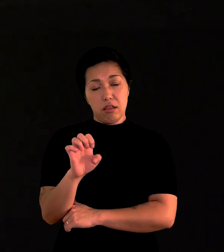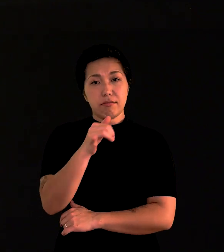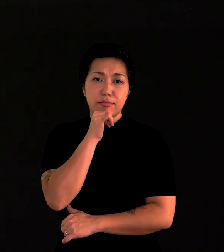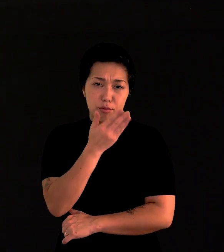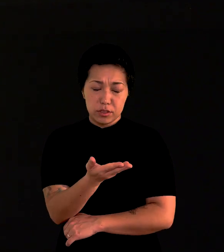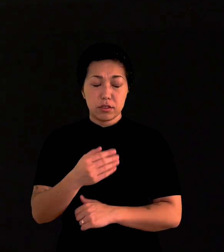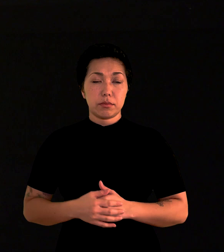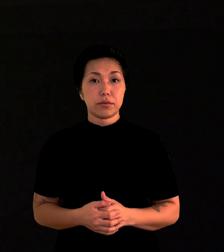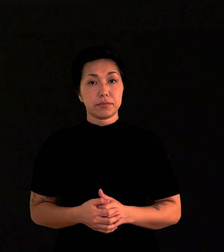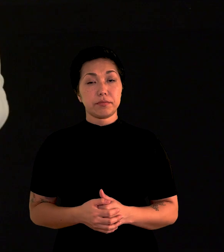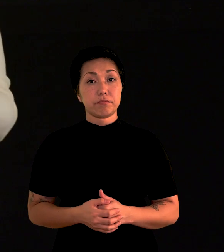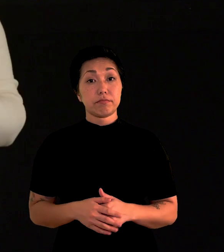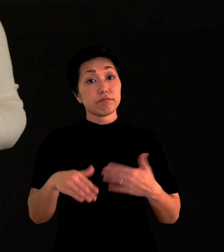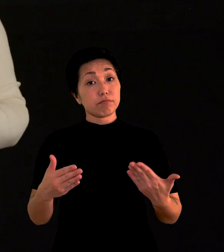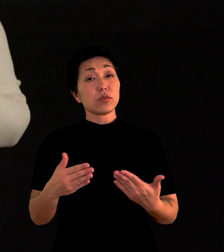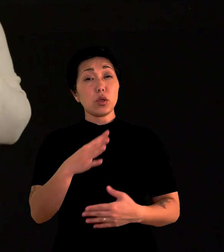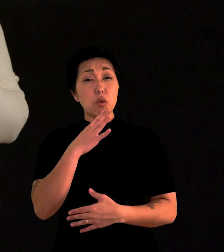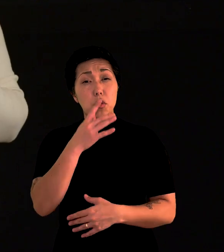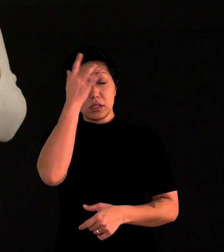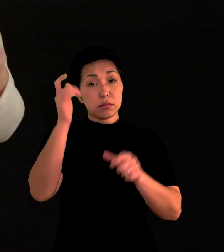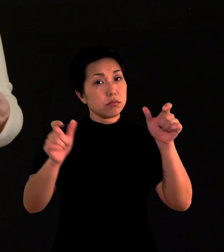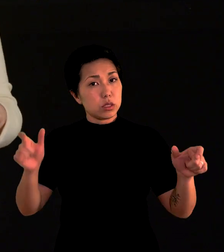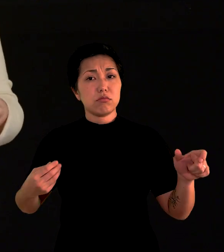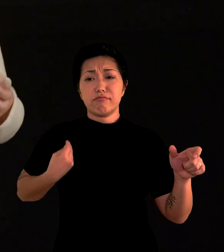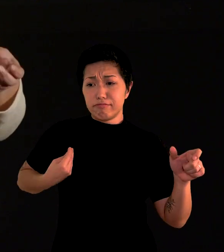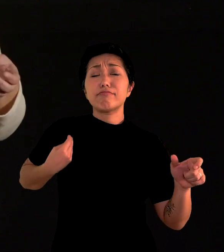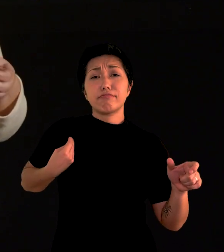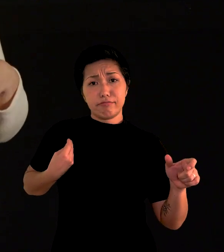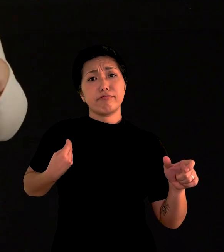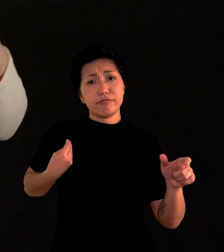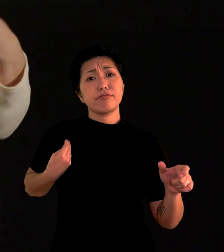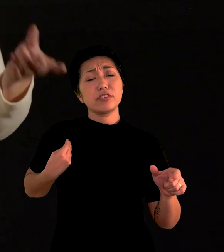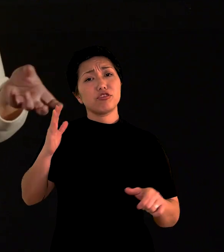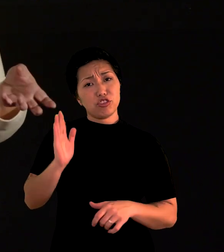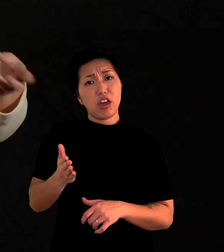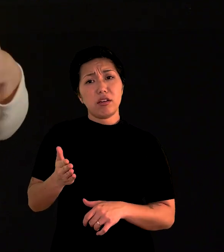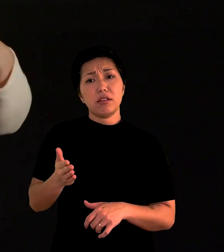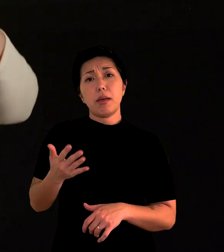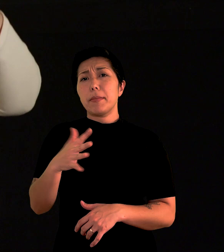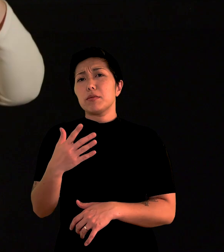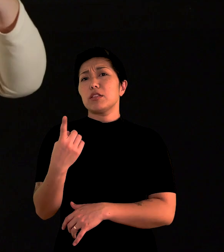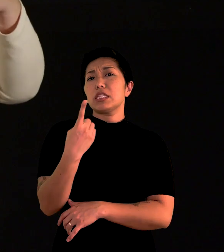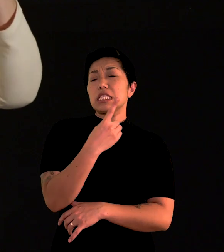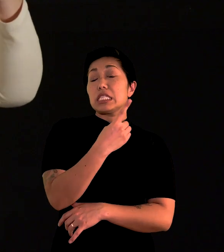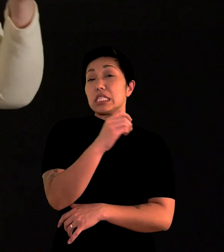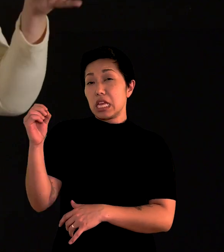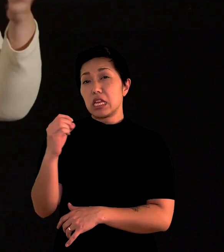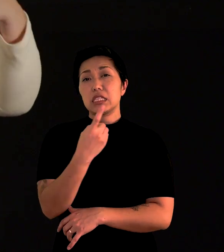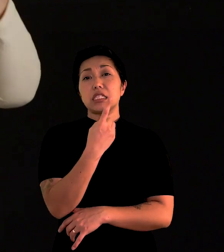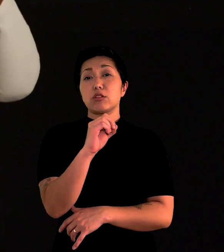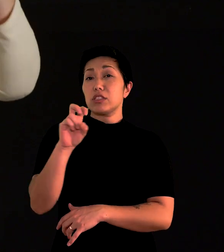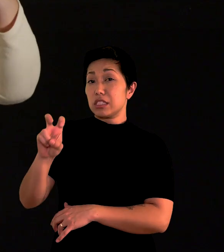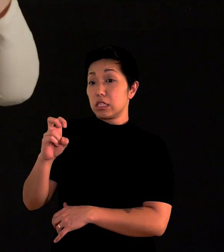de Caetité, por exemplo. Então, você conhece pessoas que, inclusive, vivem bastante, né? Elas, lá,